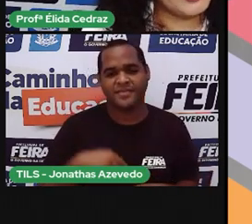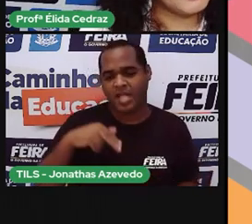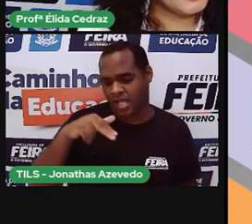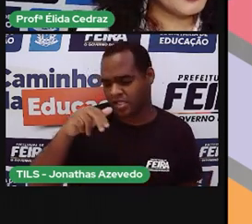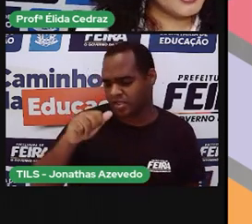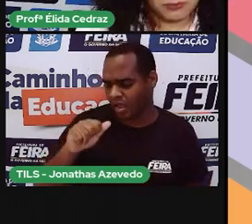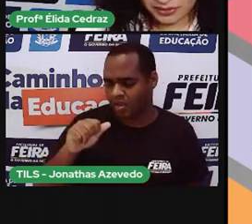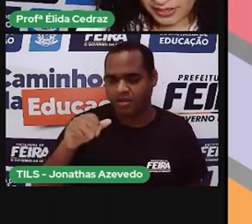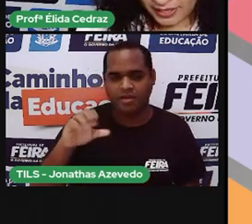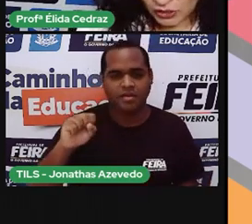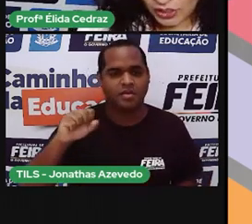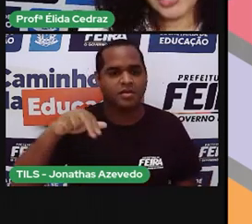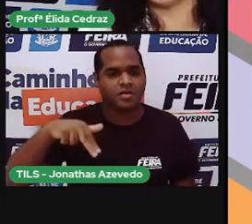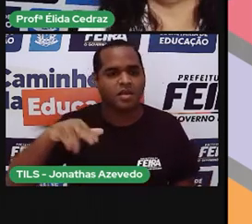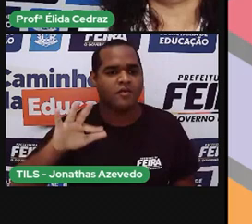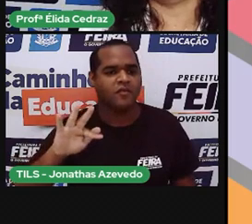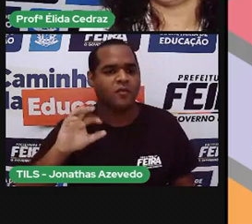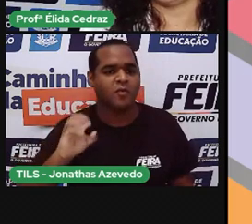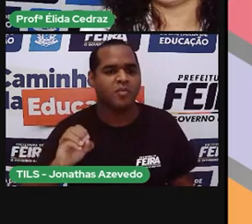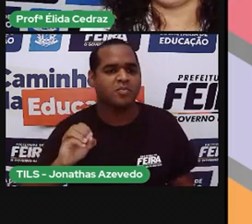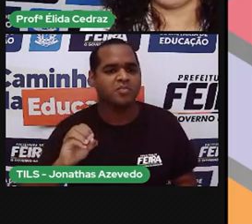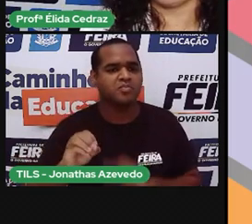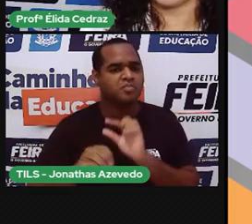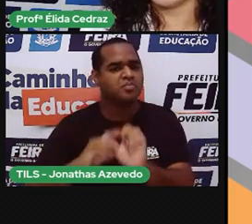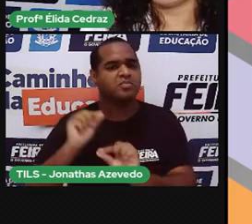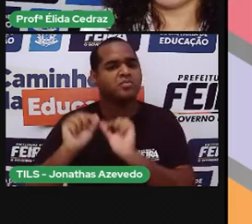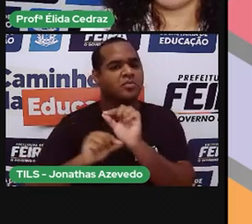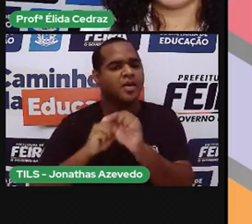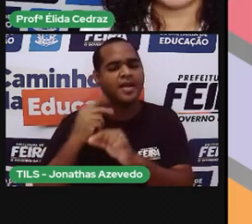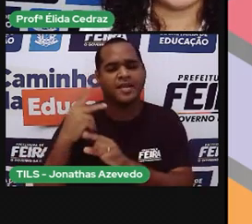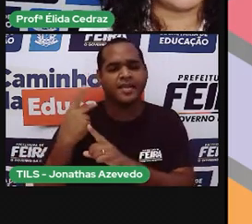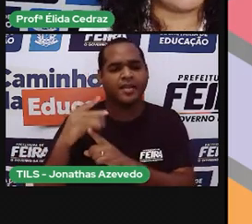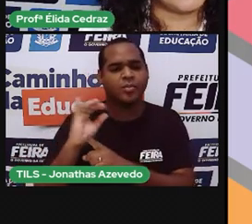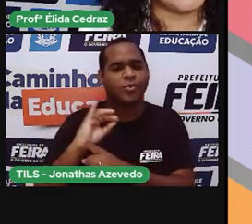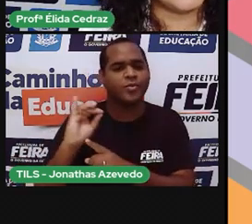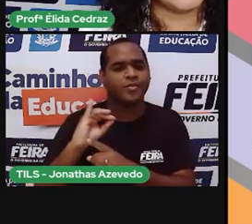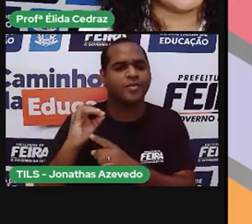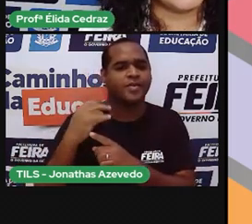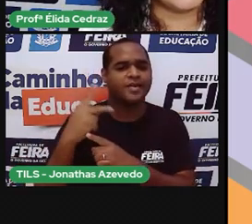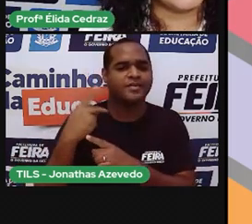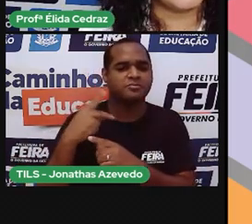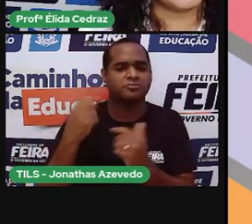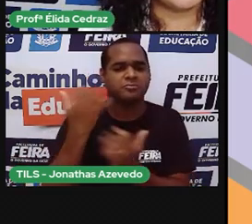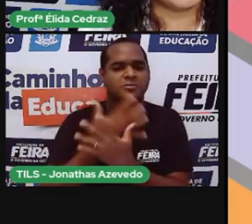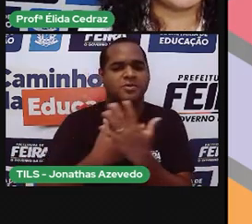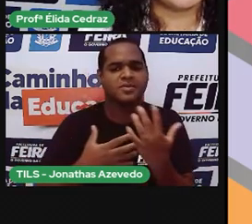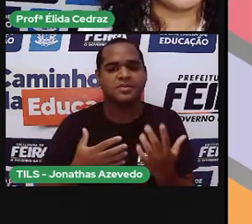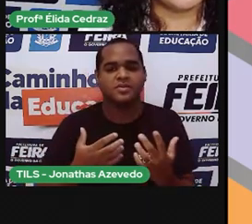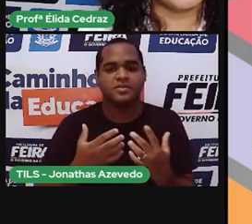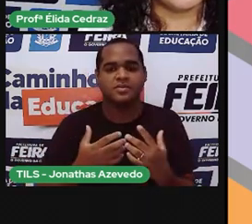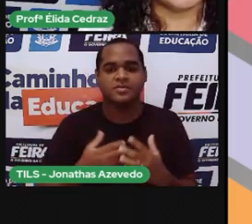Na sanfona é o quê, gente? Que instrumento musical é esse?